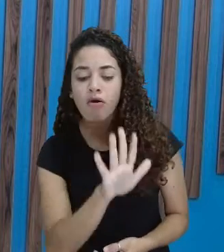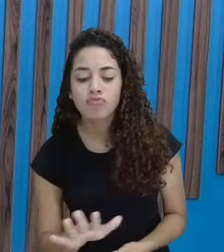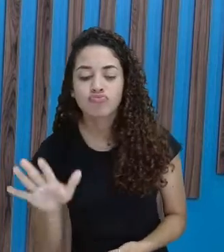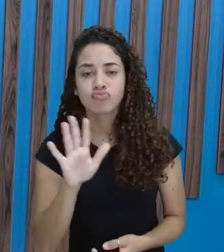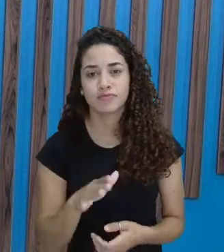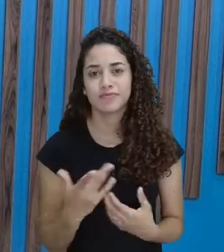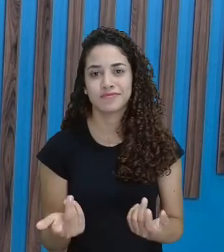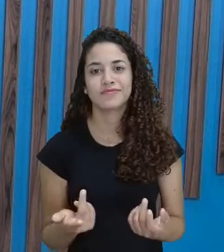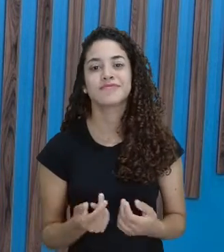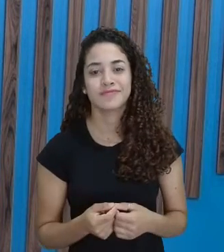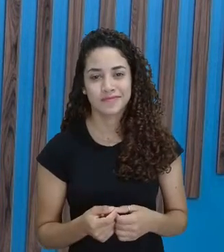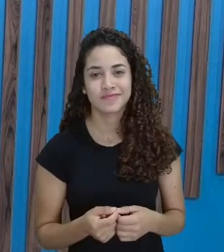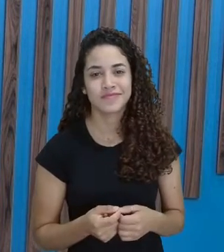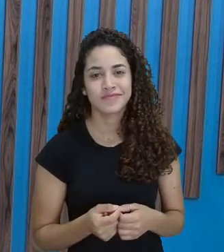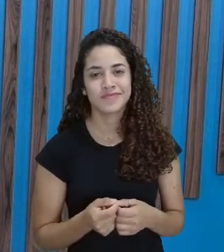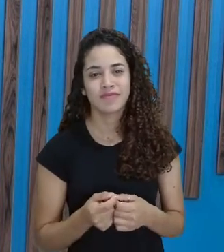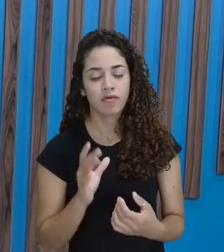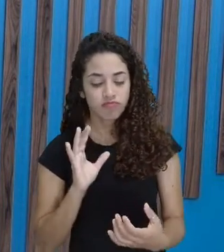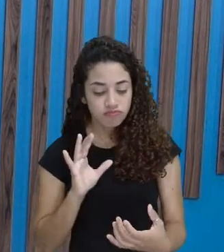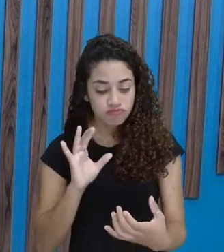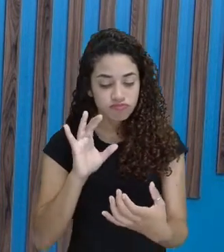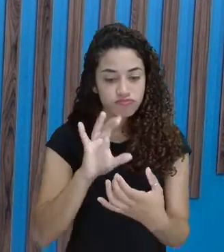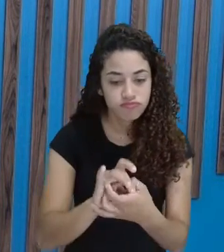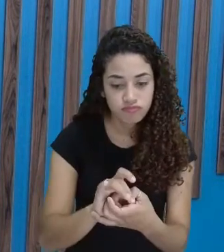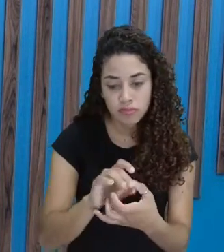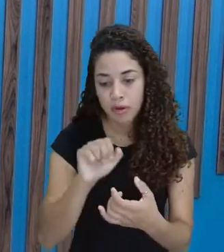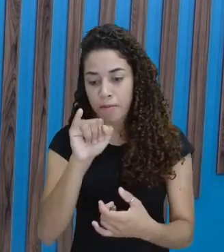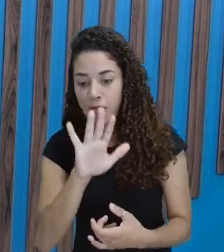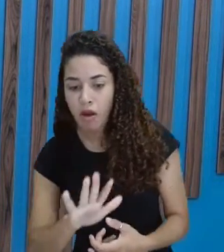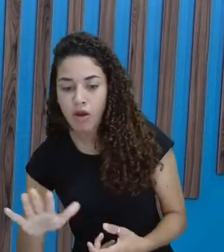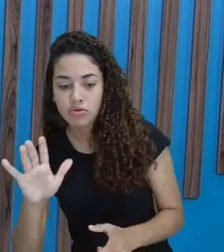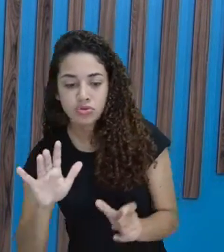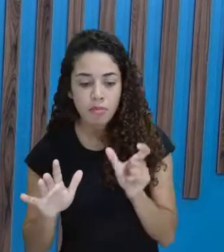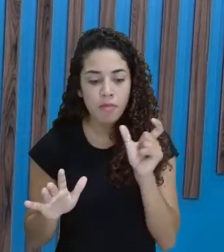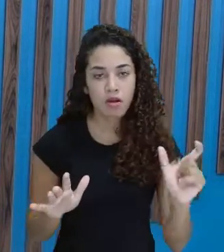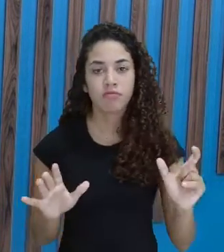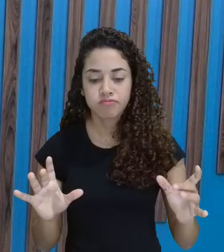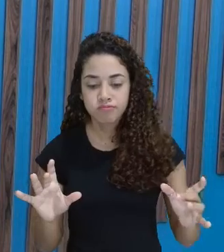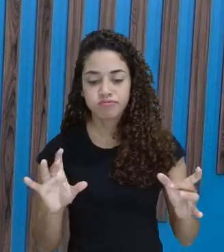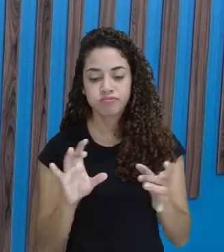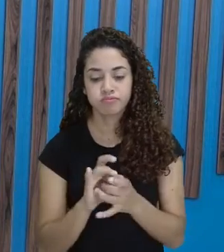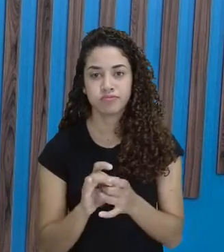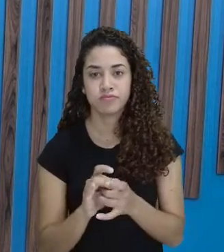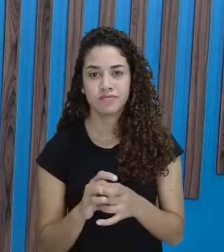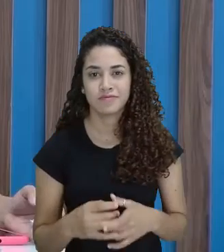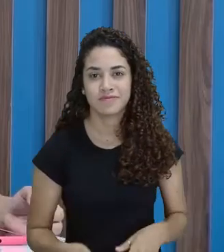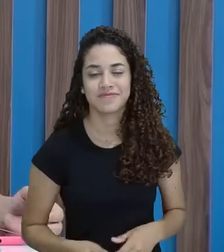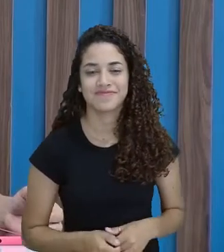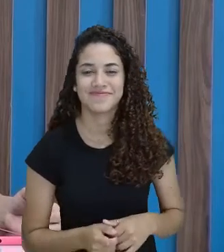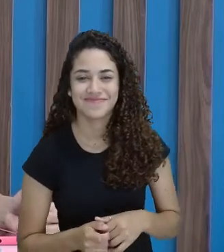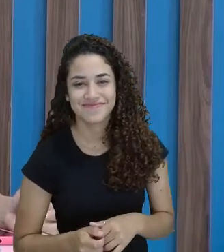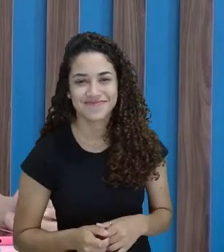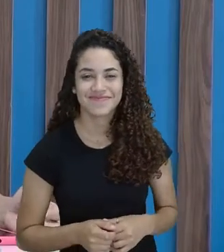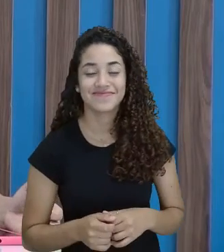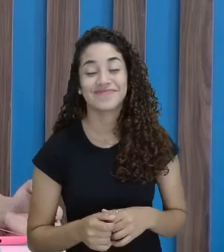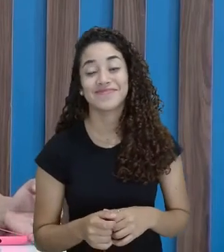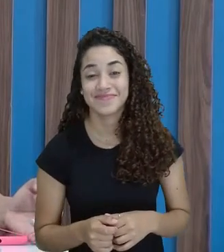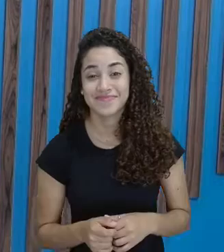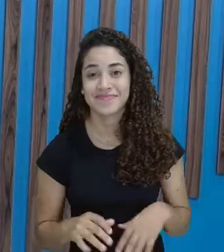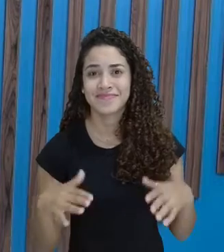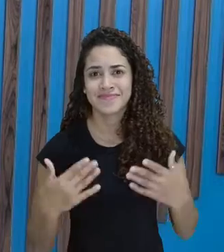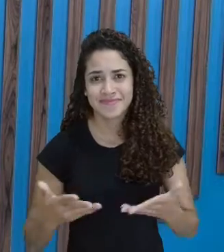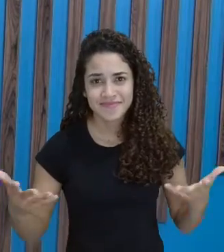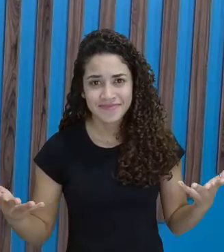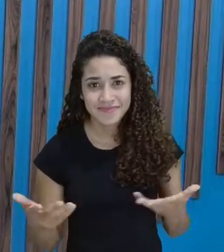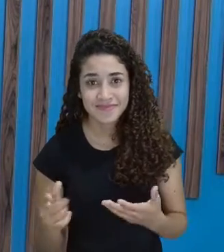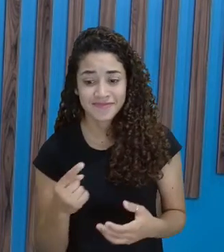quase que não vai sair. A ligação da imagem com a palavra, tá certo? Quase que não saía a palavra, mas é a ligação. Mas eu e